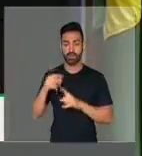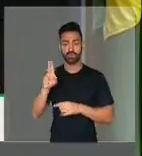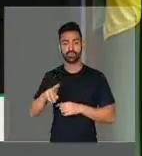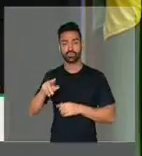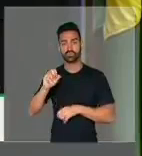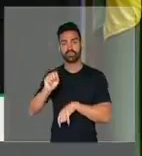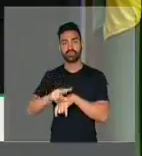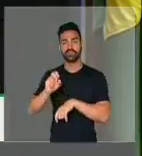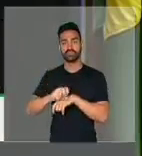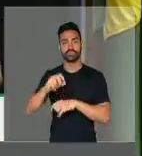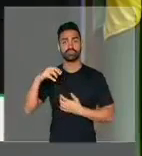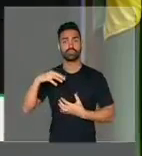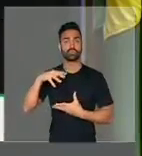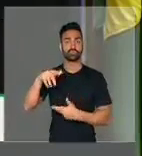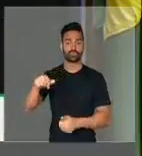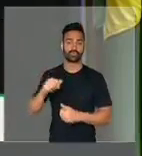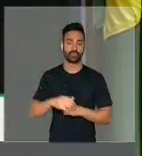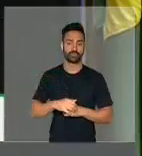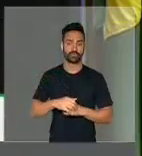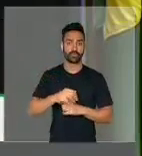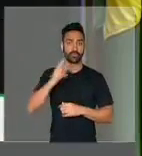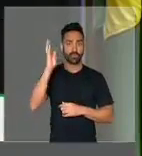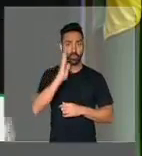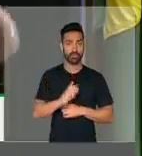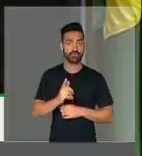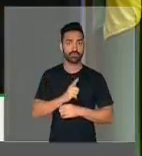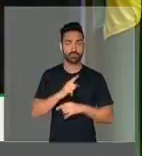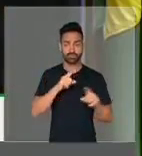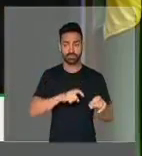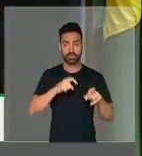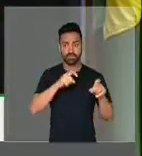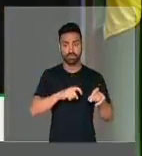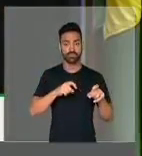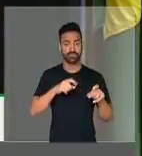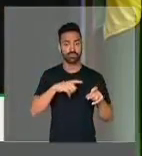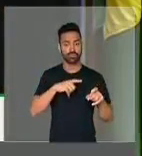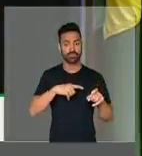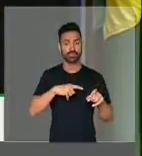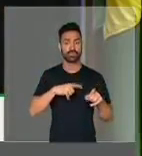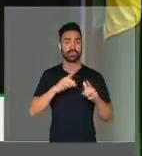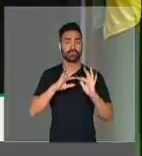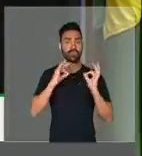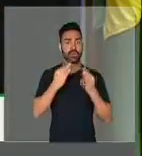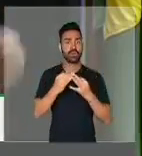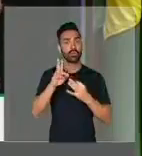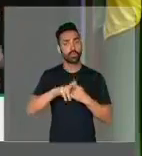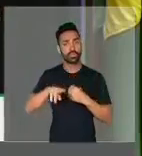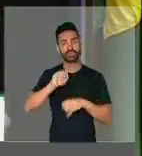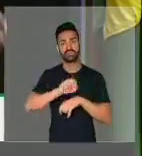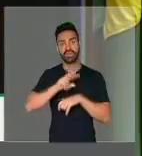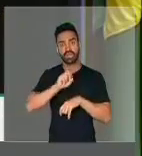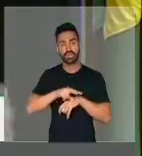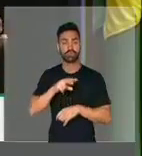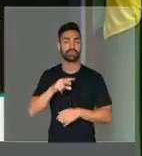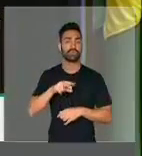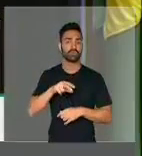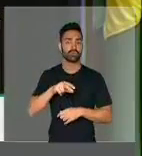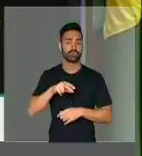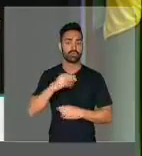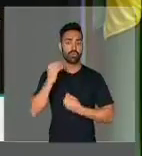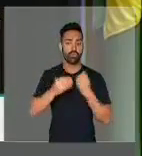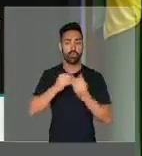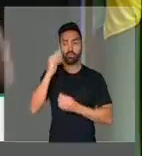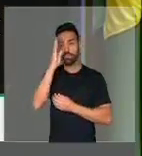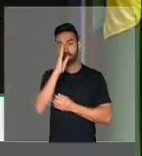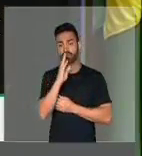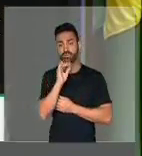mundo. O Brasil é o país do agronegócio. O país é o país da agricultura familiar. Será que é possível pensar um país como